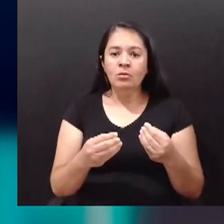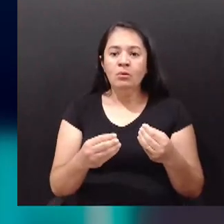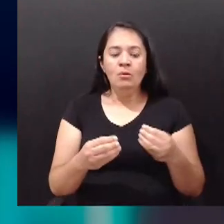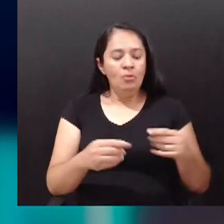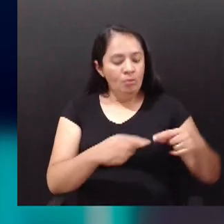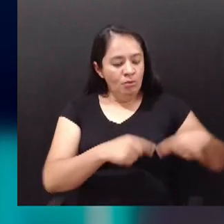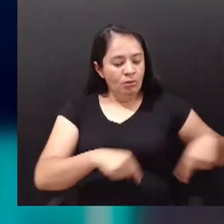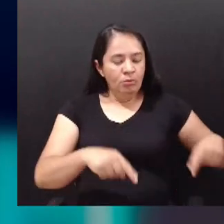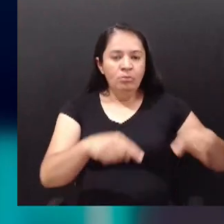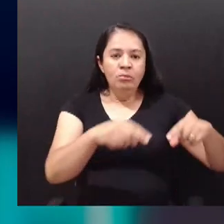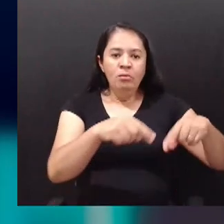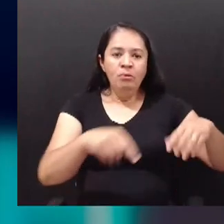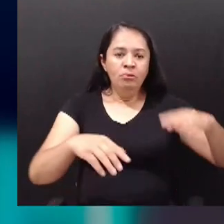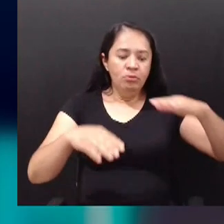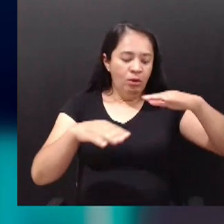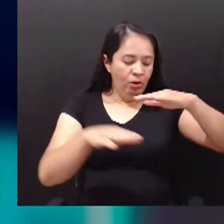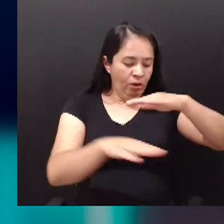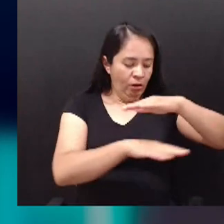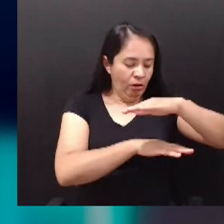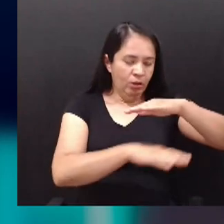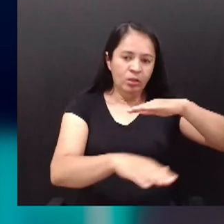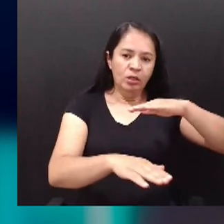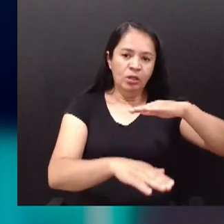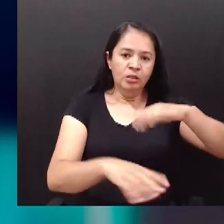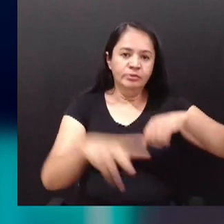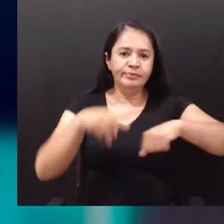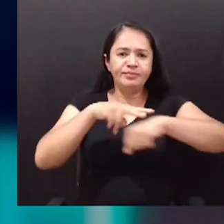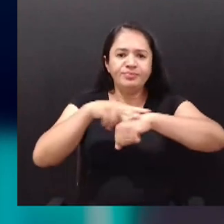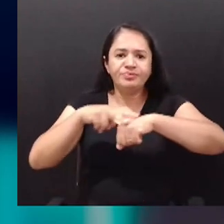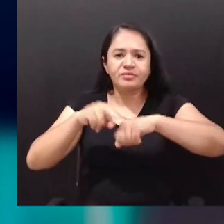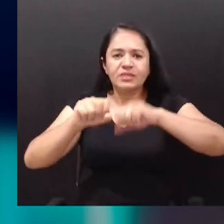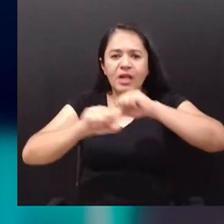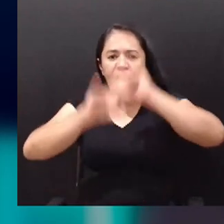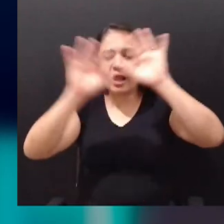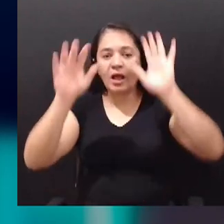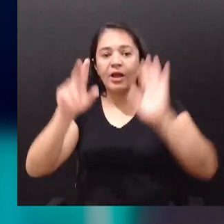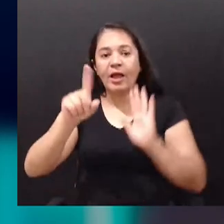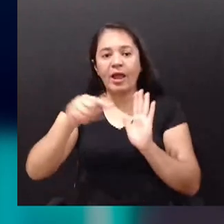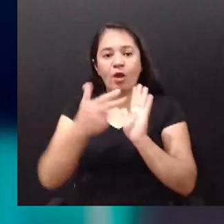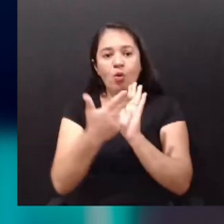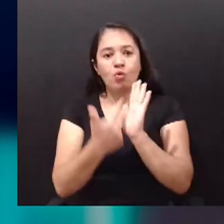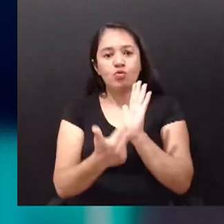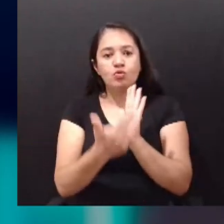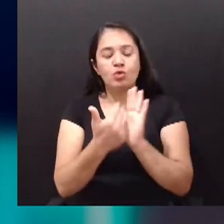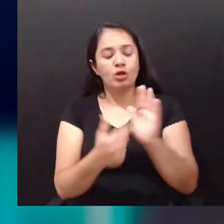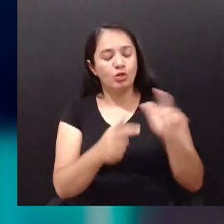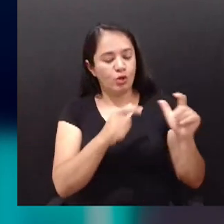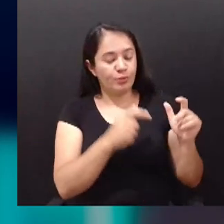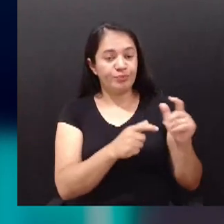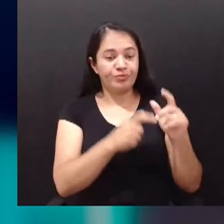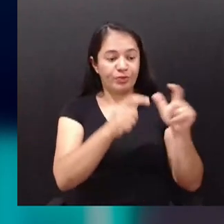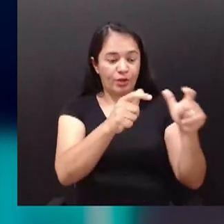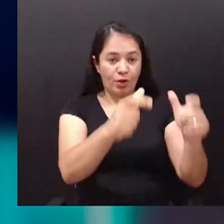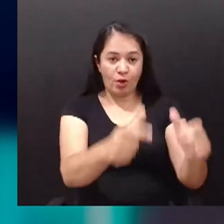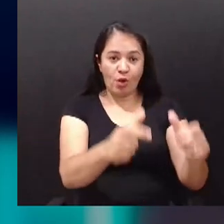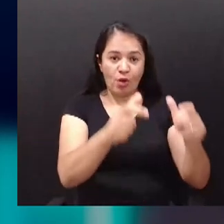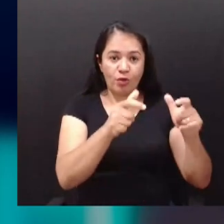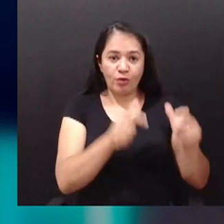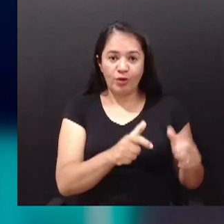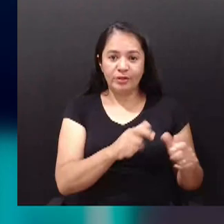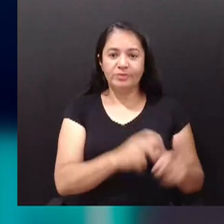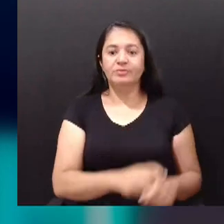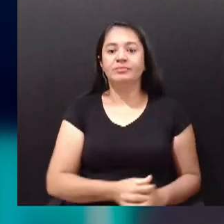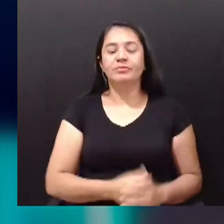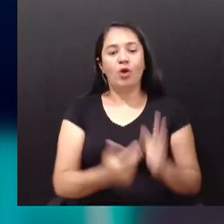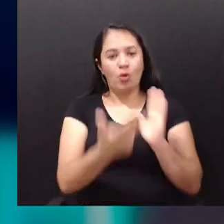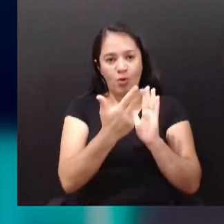posiciona. Aquele verde clarinho é o desenho dessas 2 células deste reservatório, né?